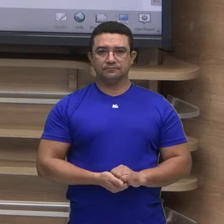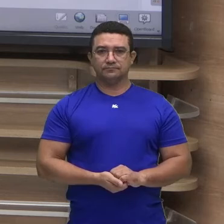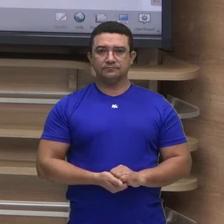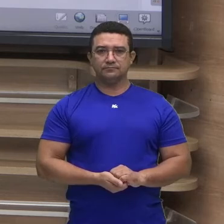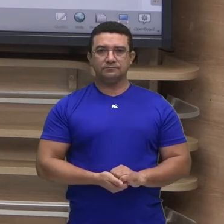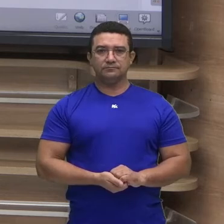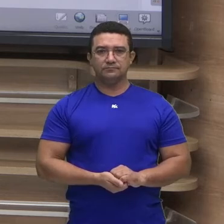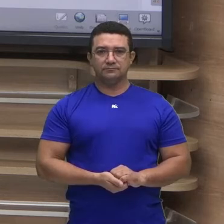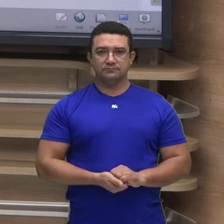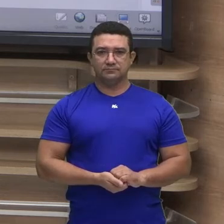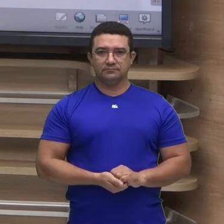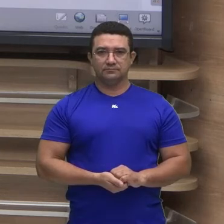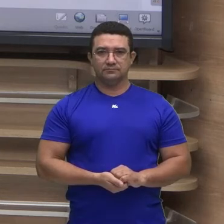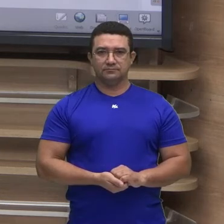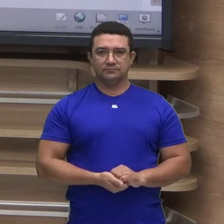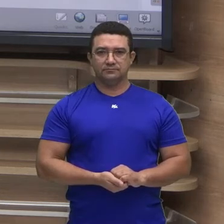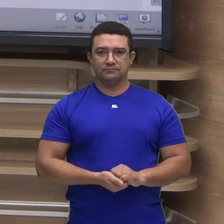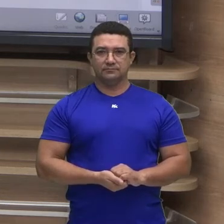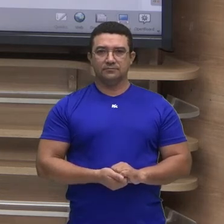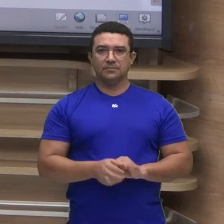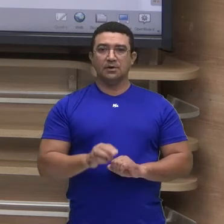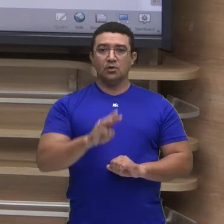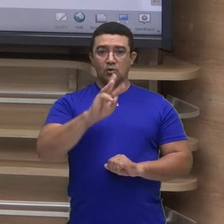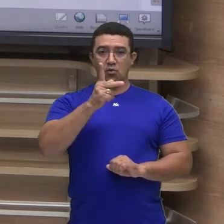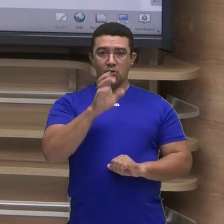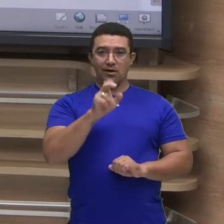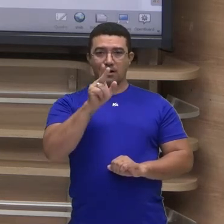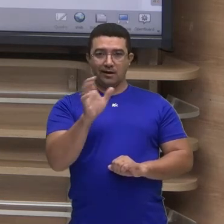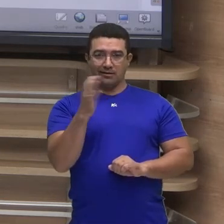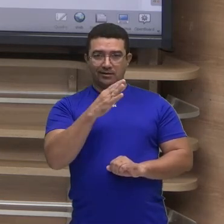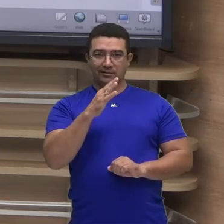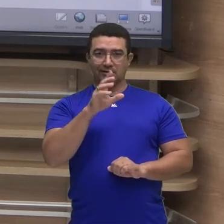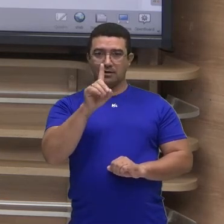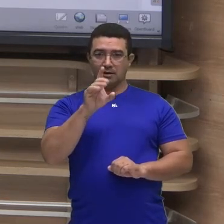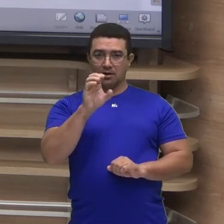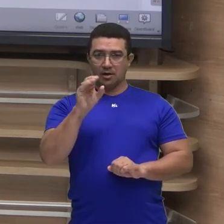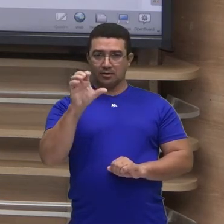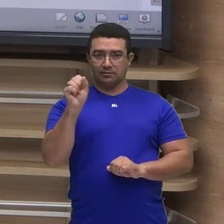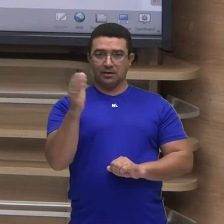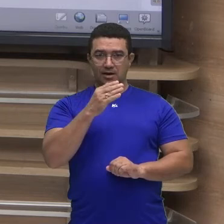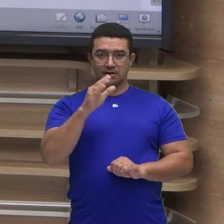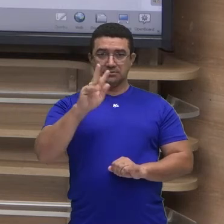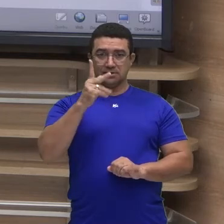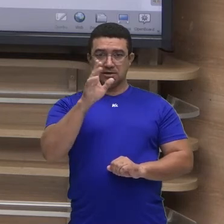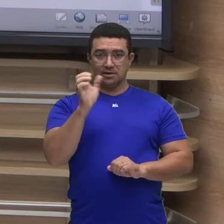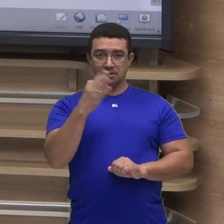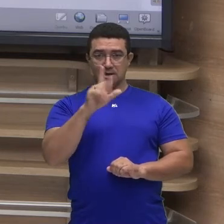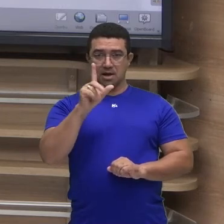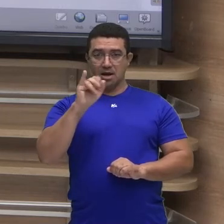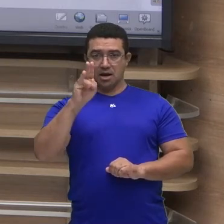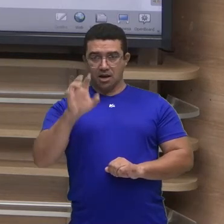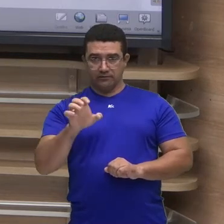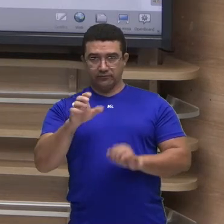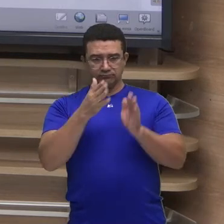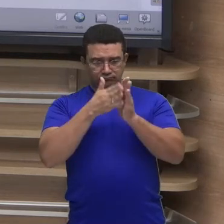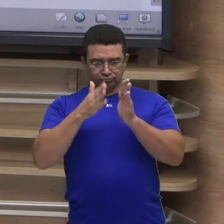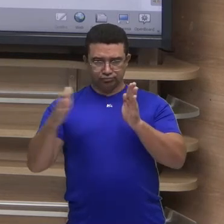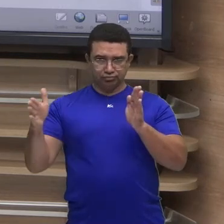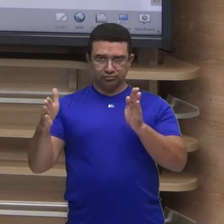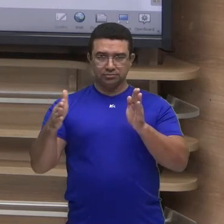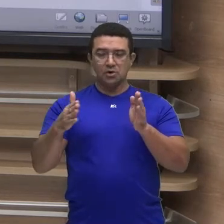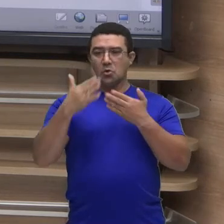A? Ele disse que fica Where does he live? Thank you so much.